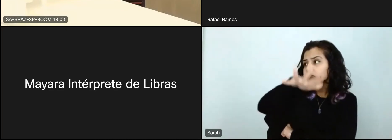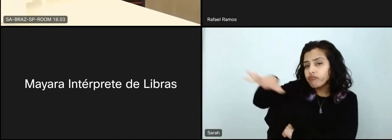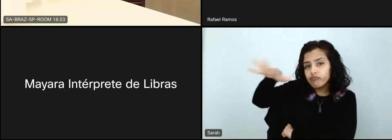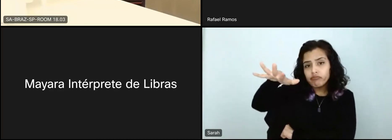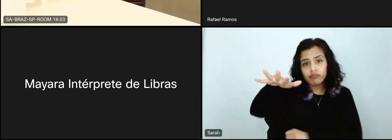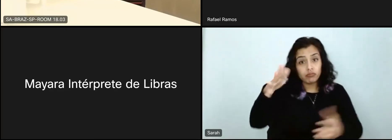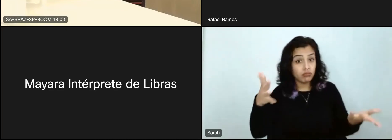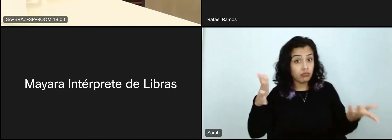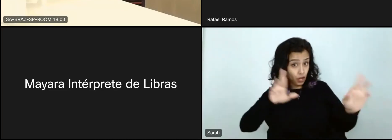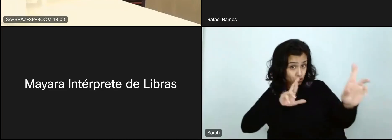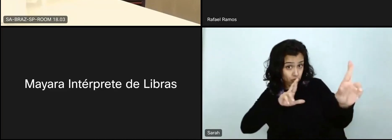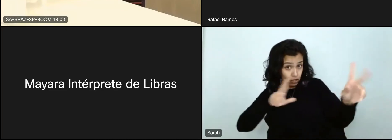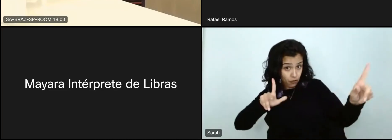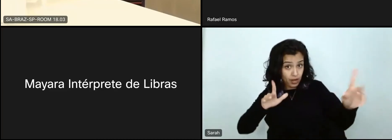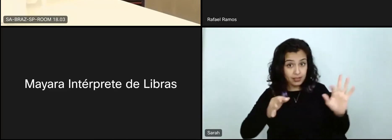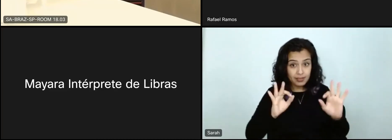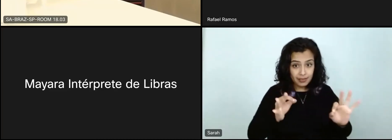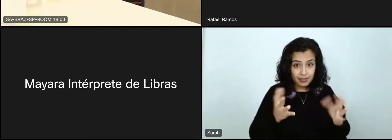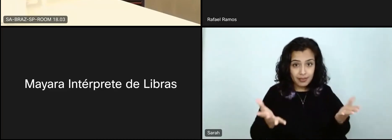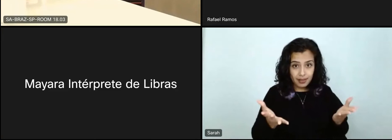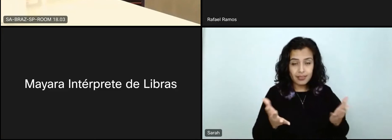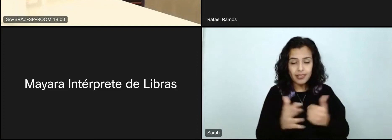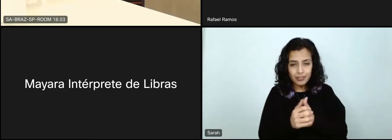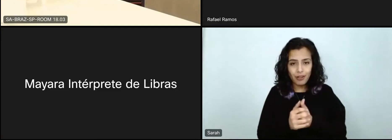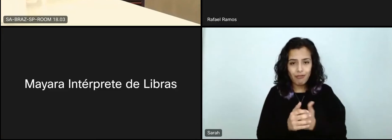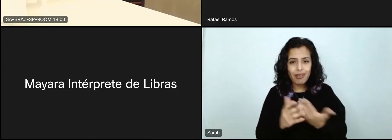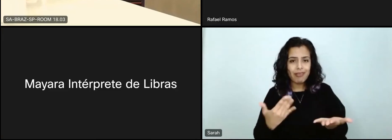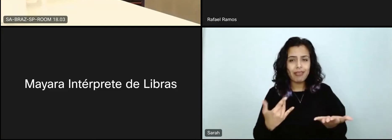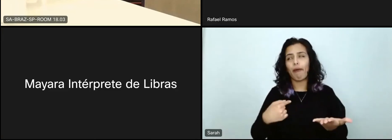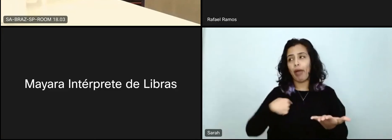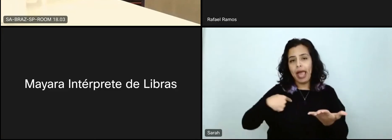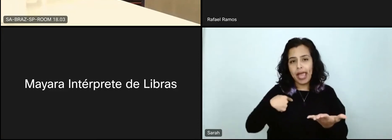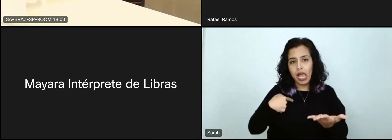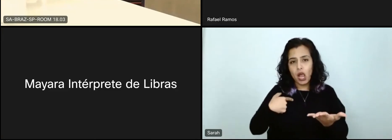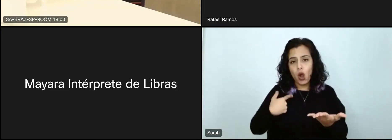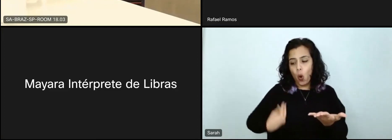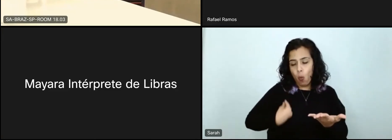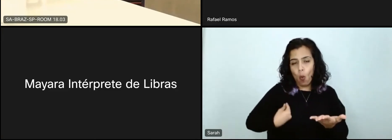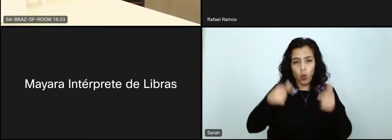de Guarulhos, que fez relações internacionais, que tem três cachorros e que trabalha na Chubb,